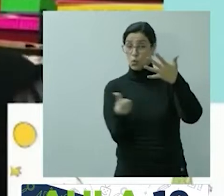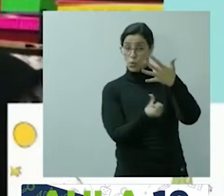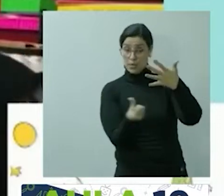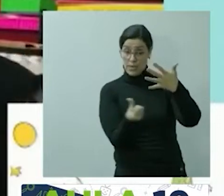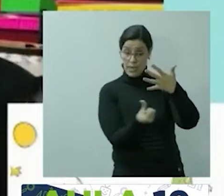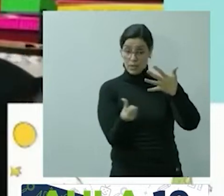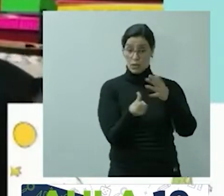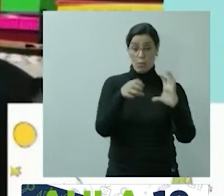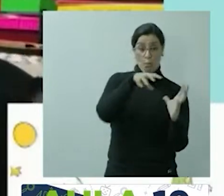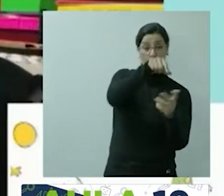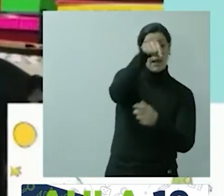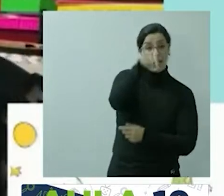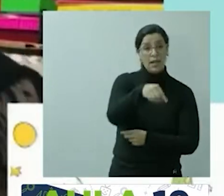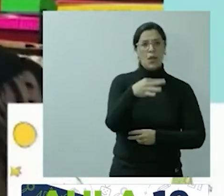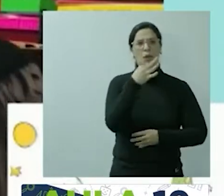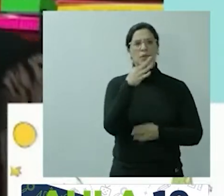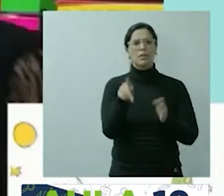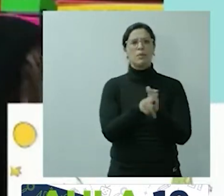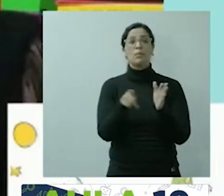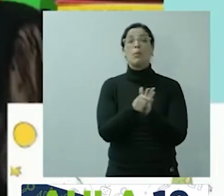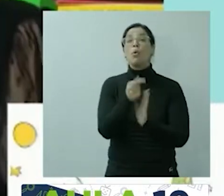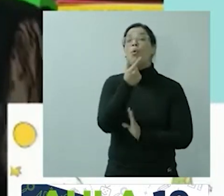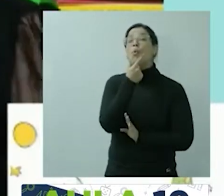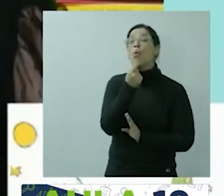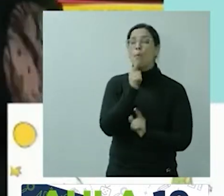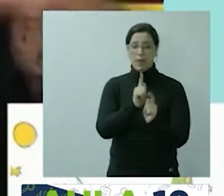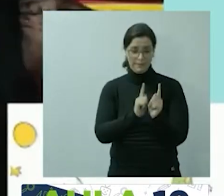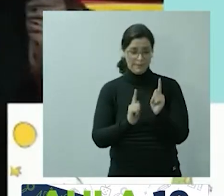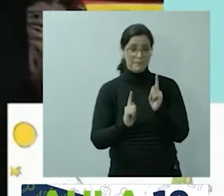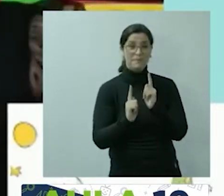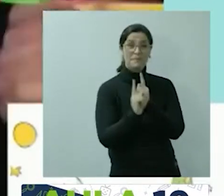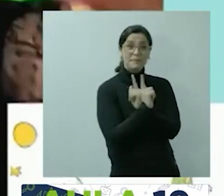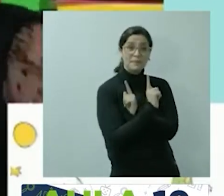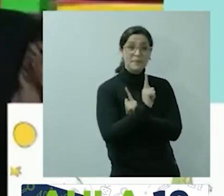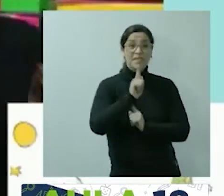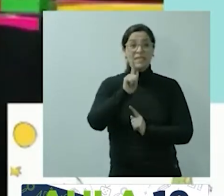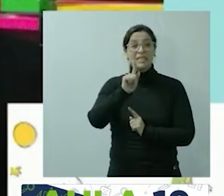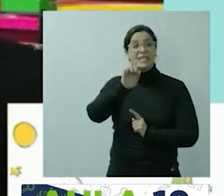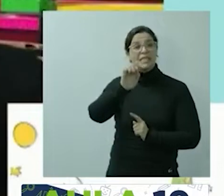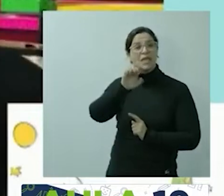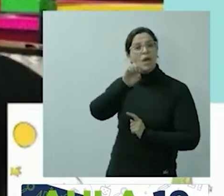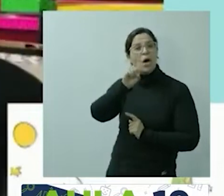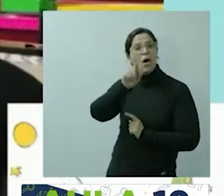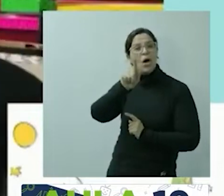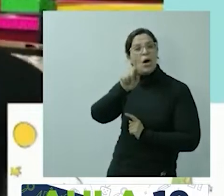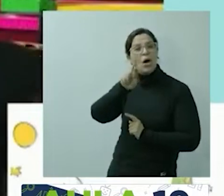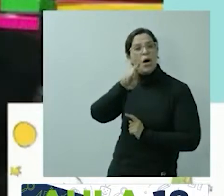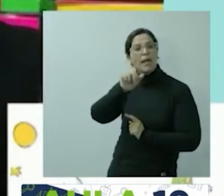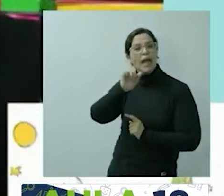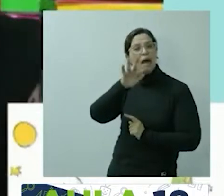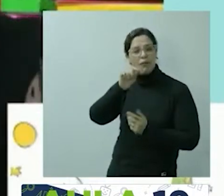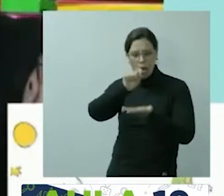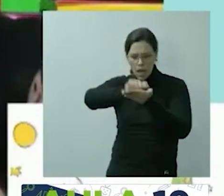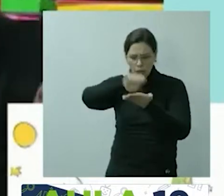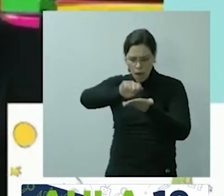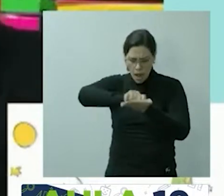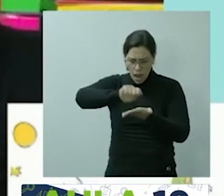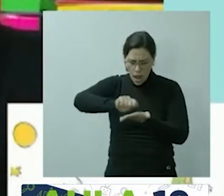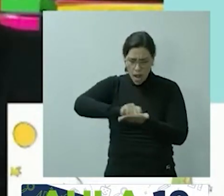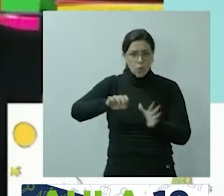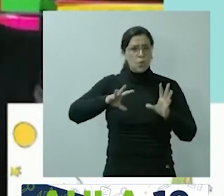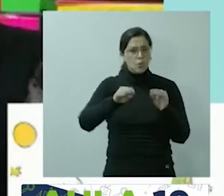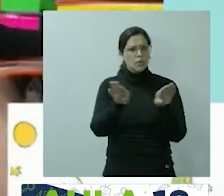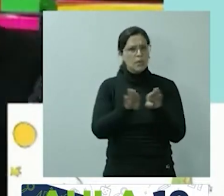planeta, ele conheceu o geógrafo. O geógrafo escrevia grandes livros e ficava ali atrás daquela mesa, anotando